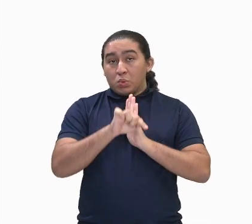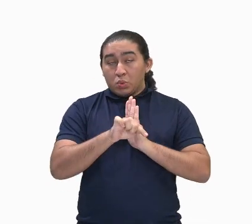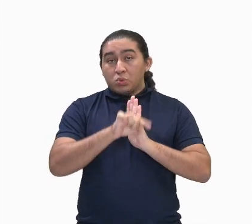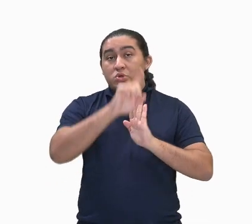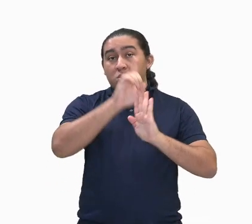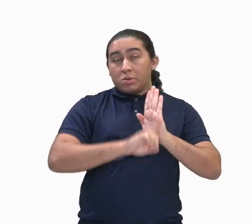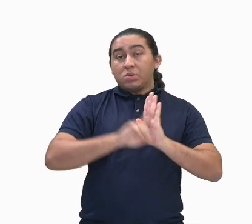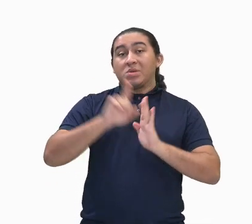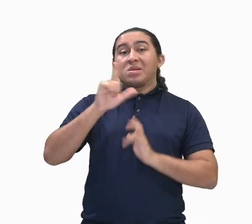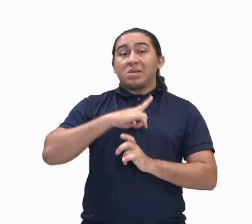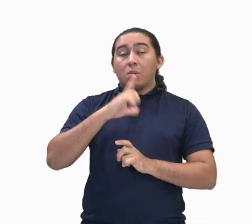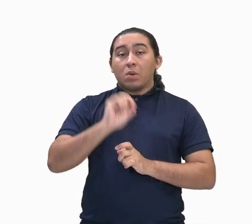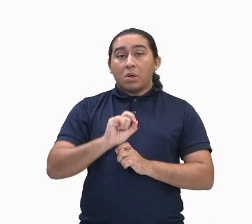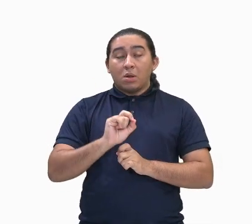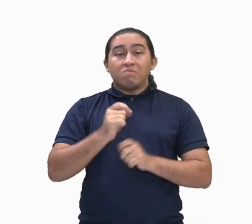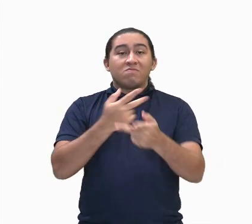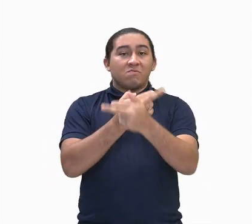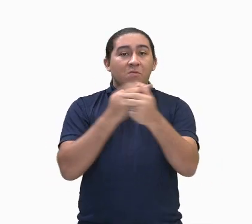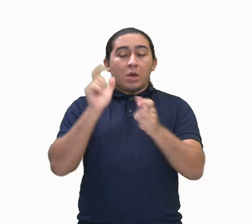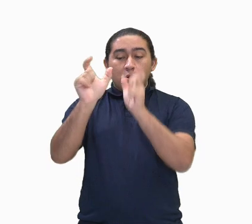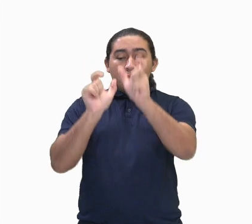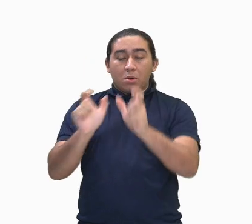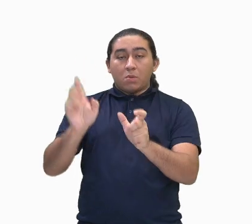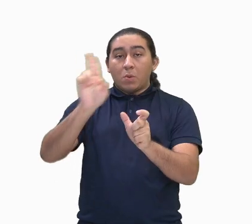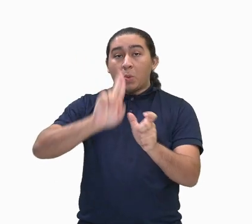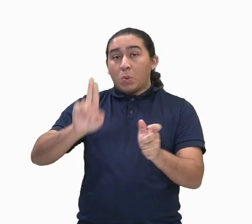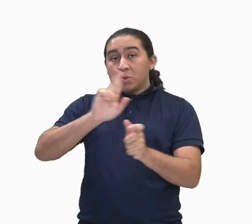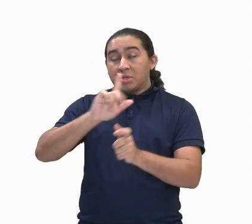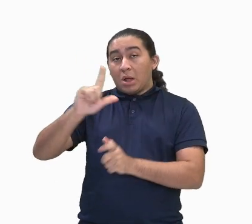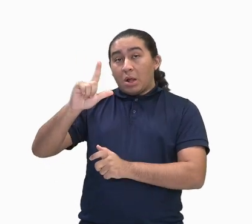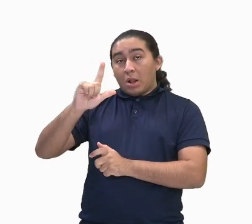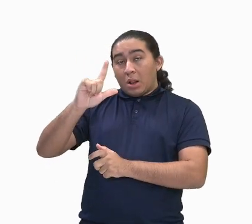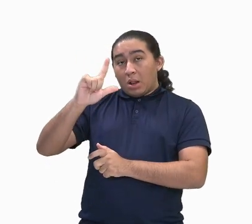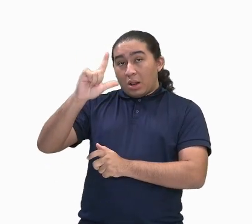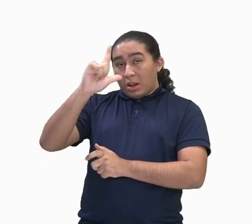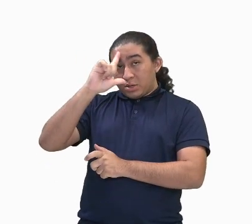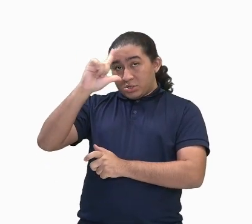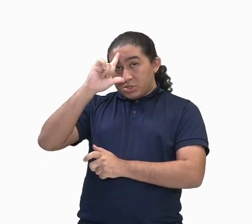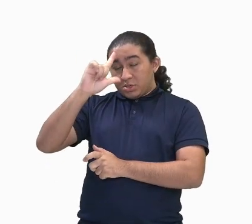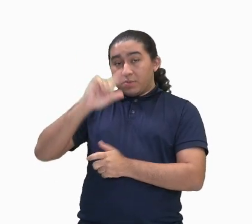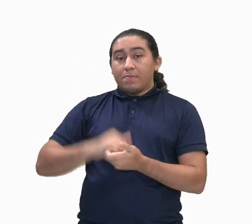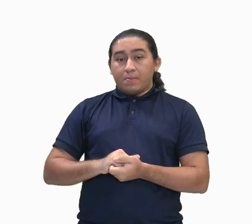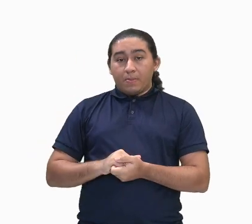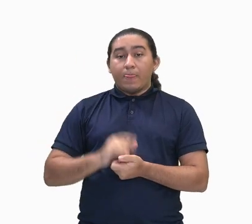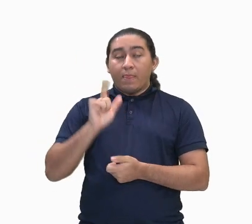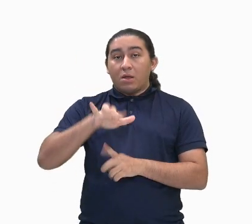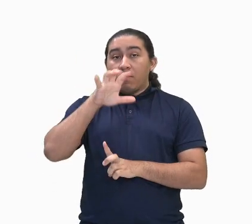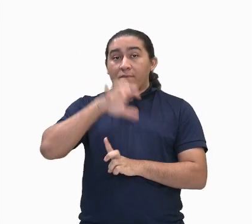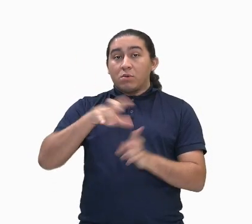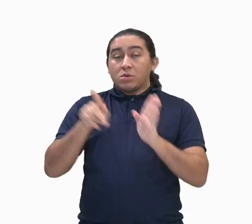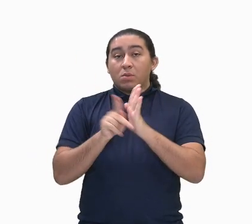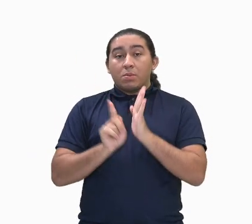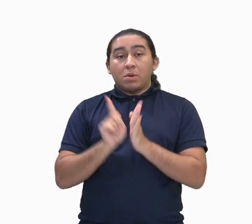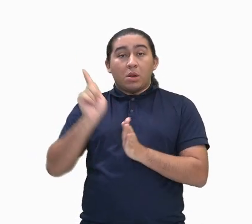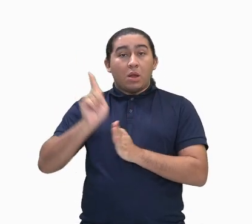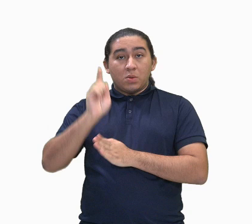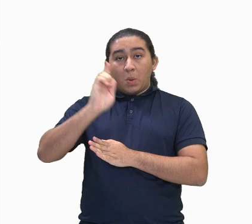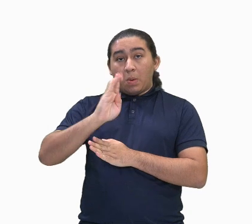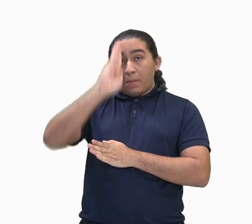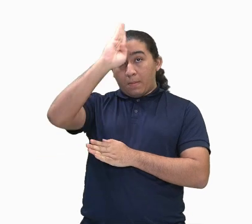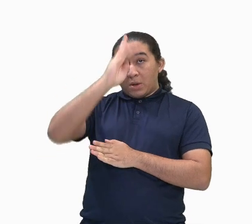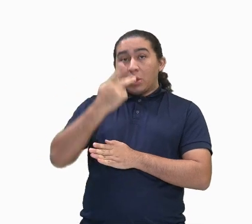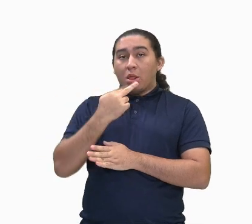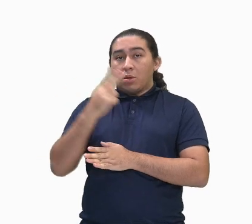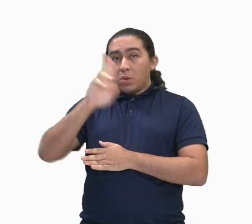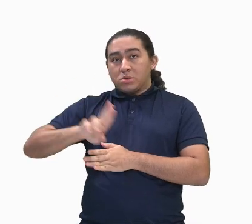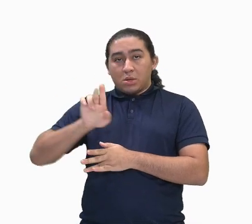era a língua oficial do Império Romano. Então, essa influência, além das ideias de como organizar o ordenamento jurídico, também na